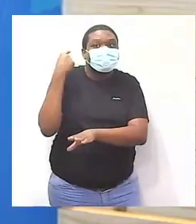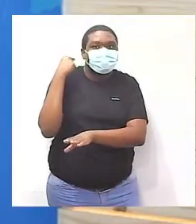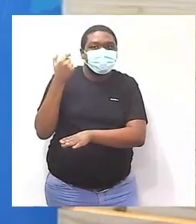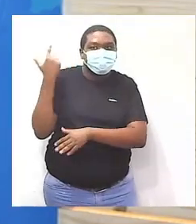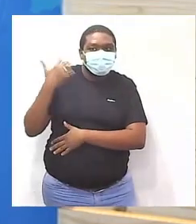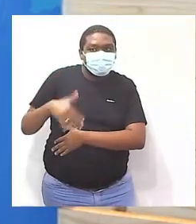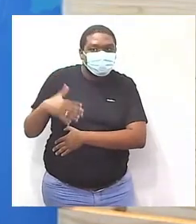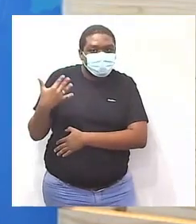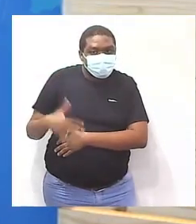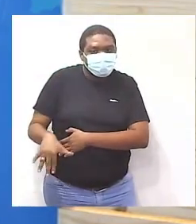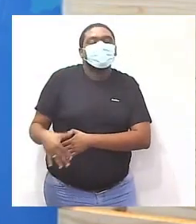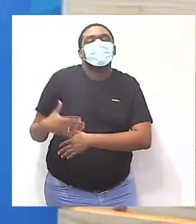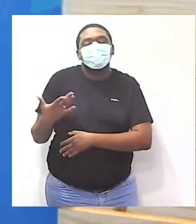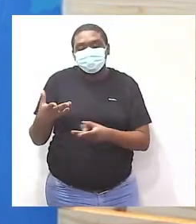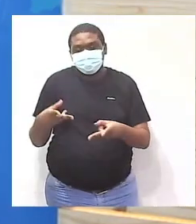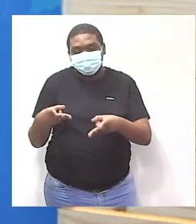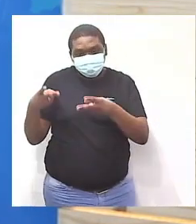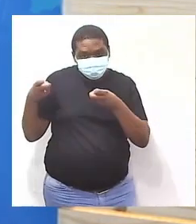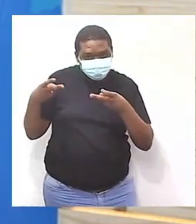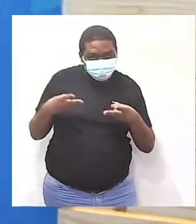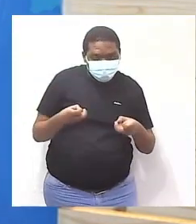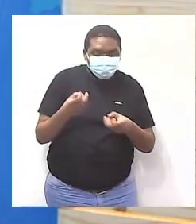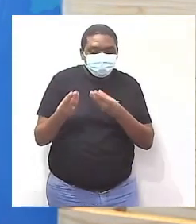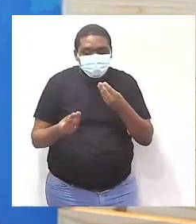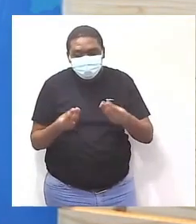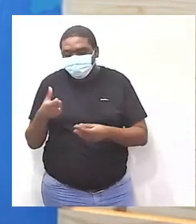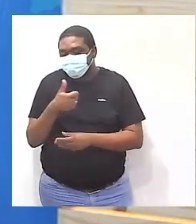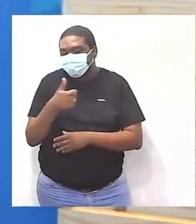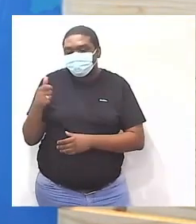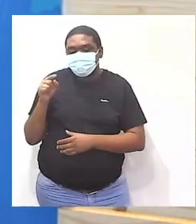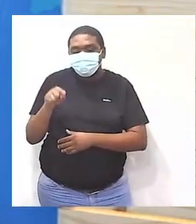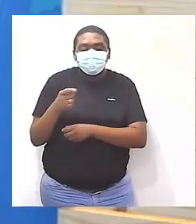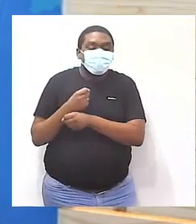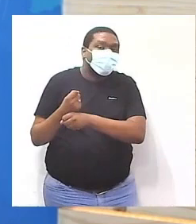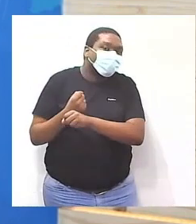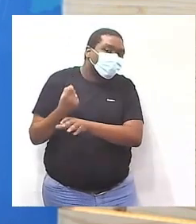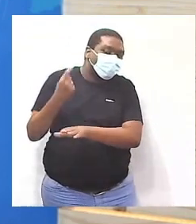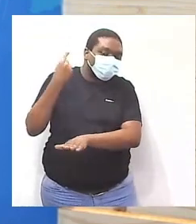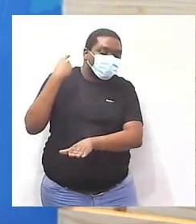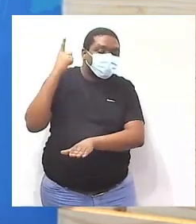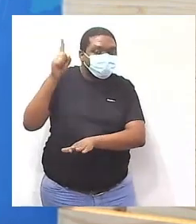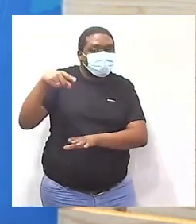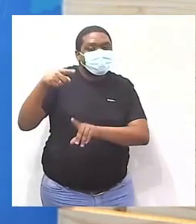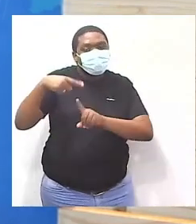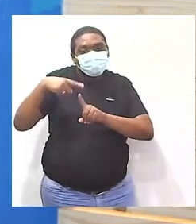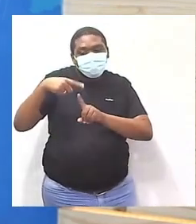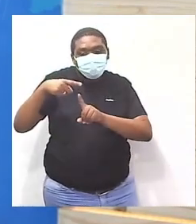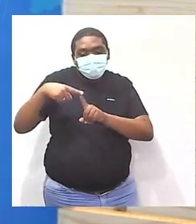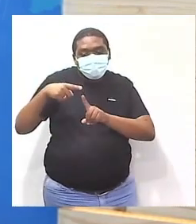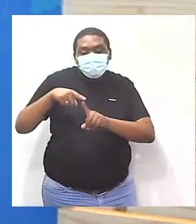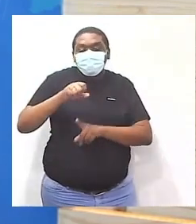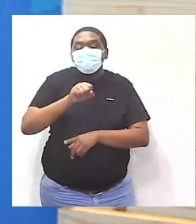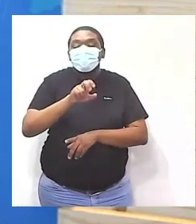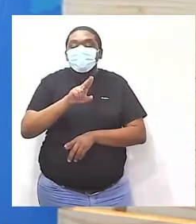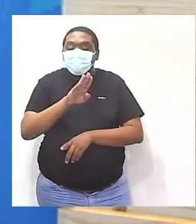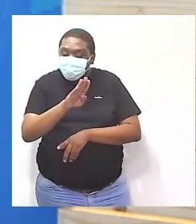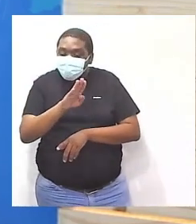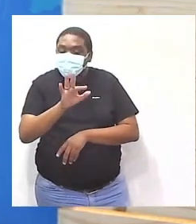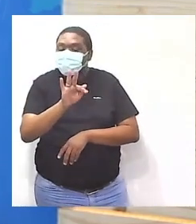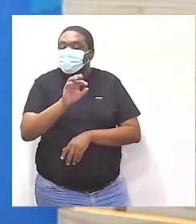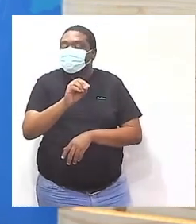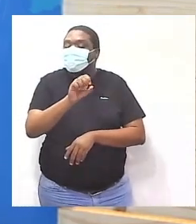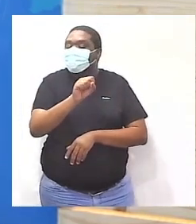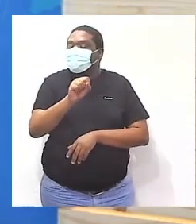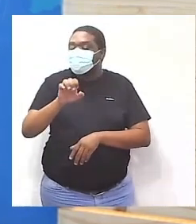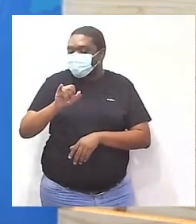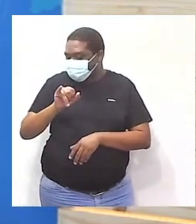conservação, restos de vestígios que tiveram menos de 11 mil anos são classificados ali como subfósseis, que a gente tem de